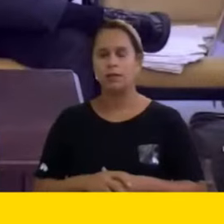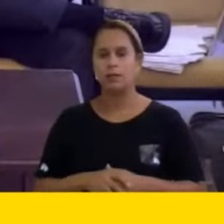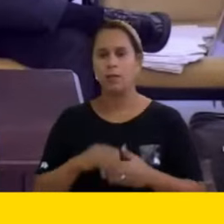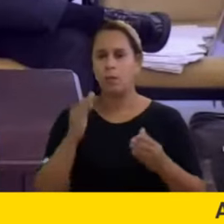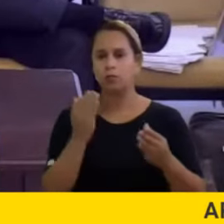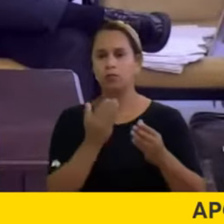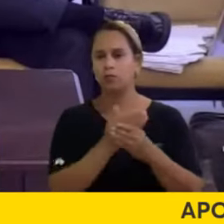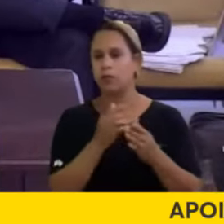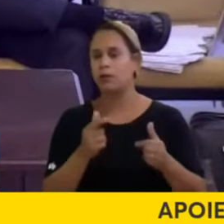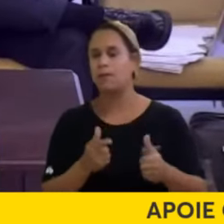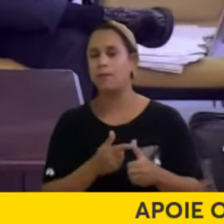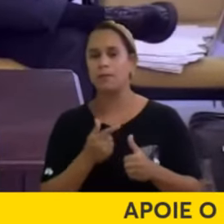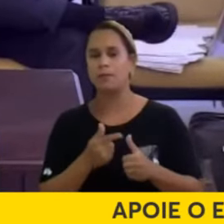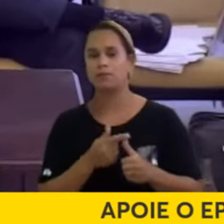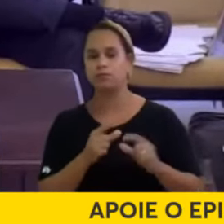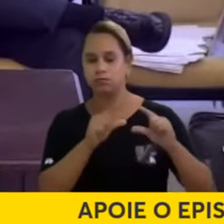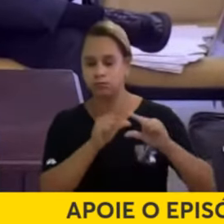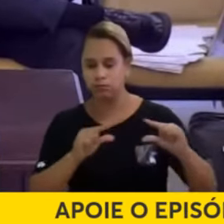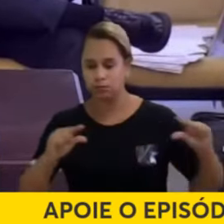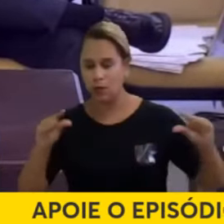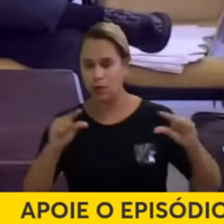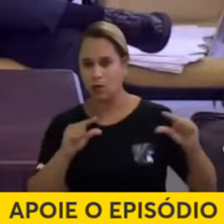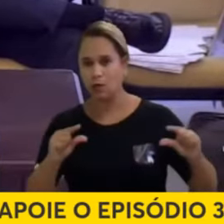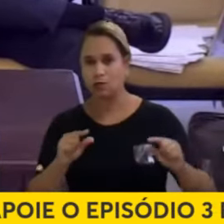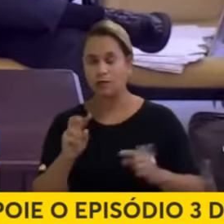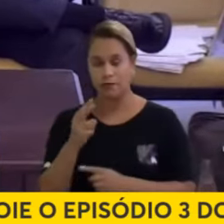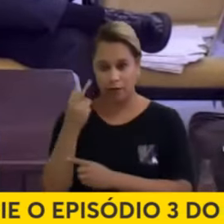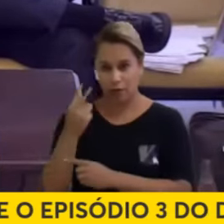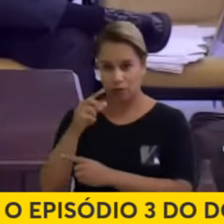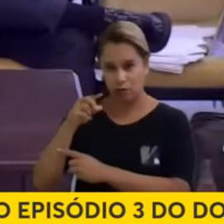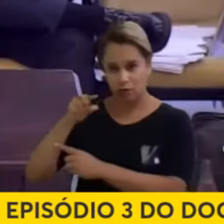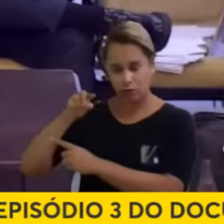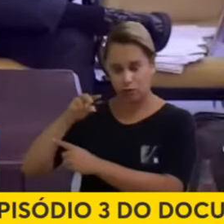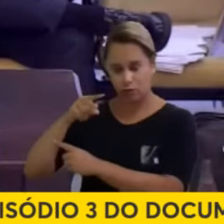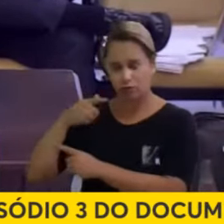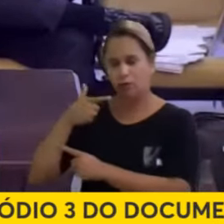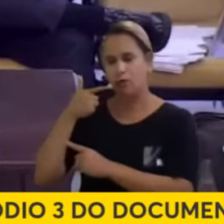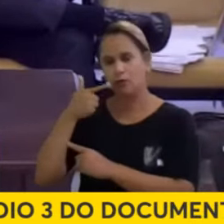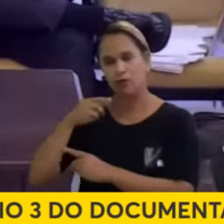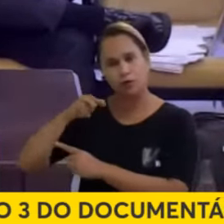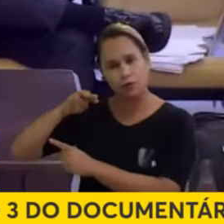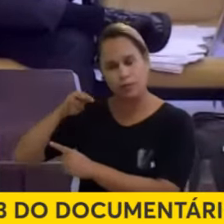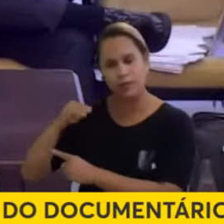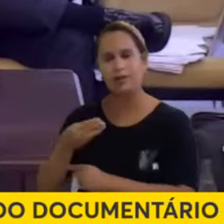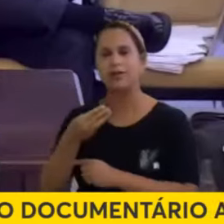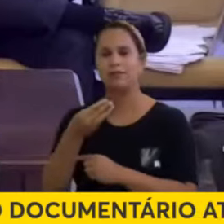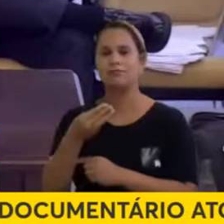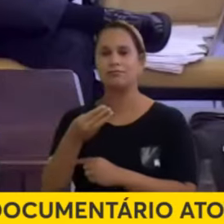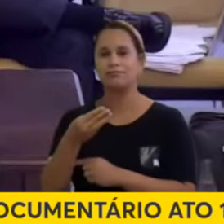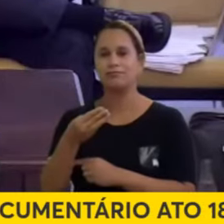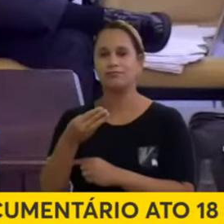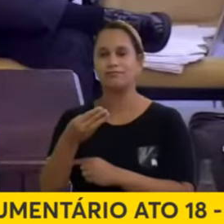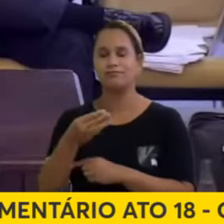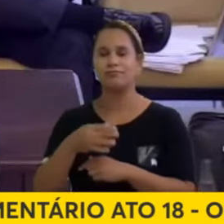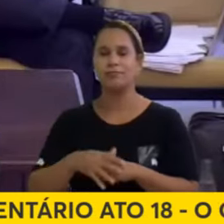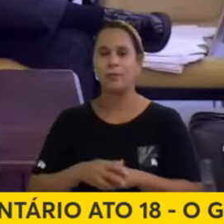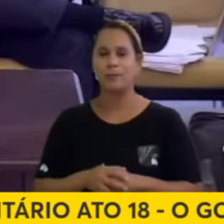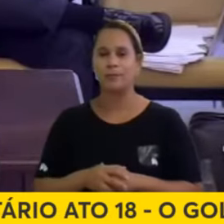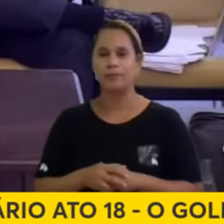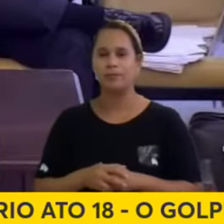legenda valor do pagamento 2.637 552 60 para